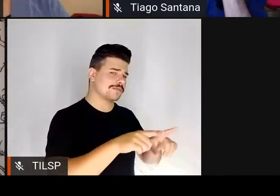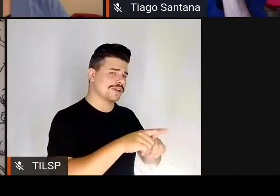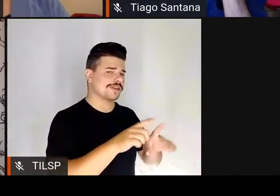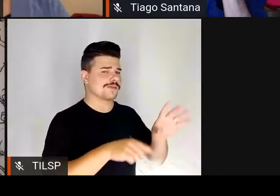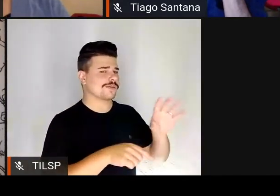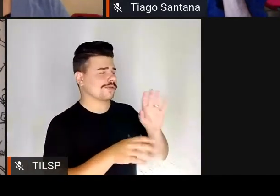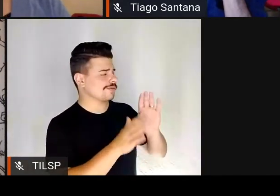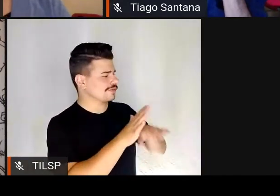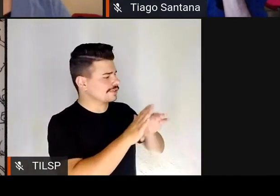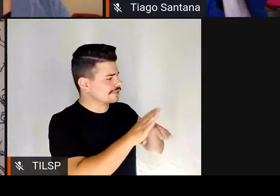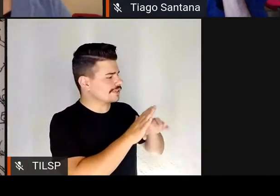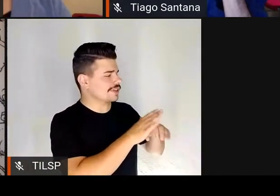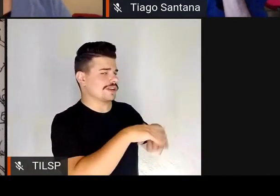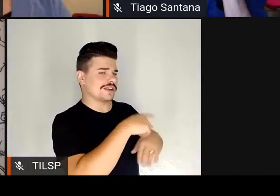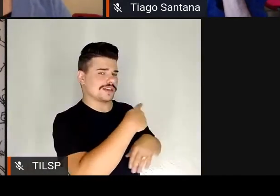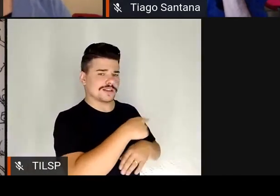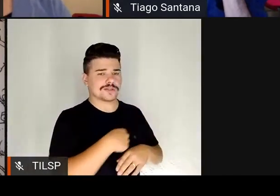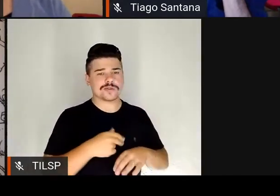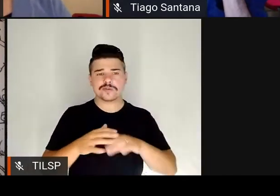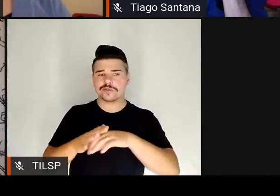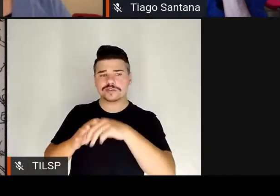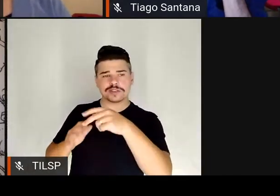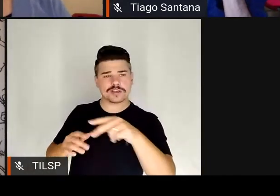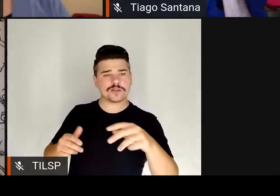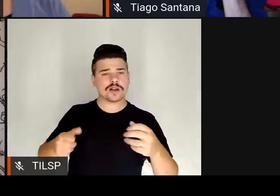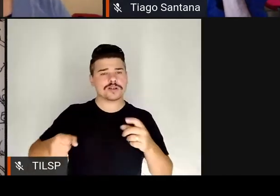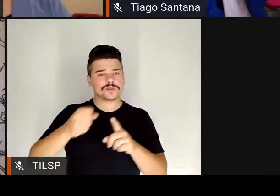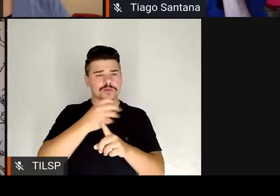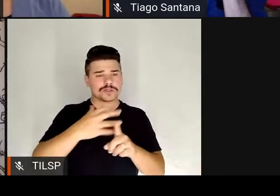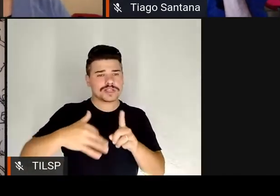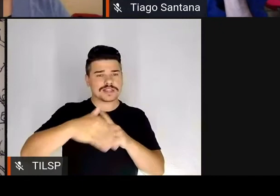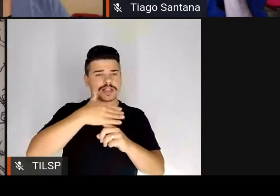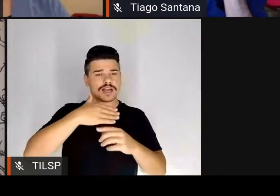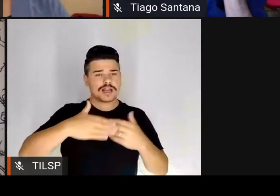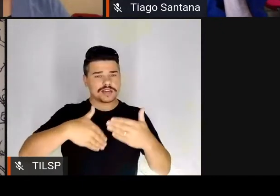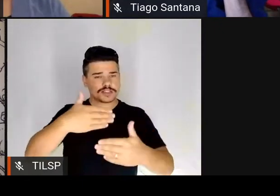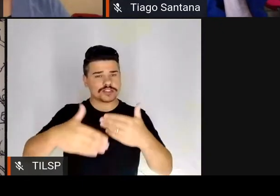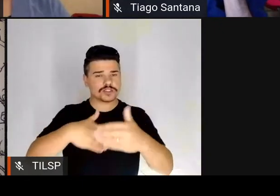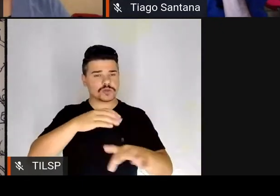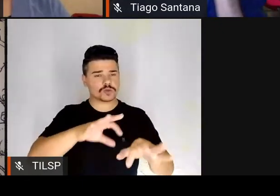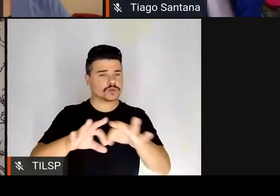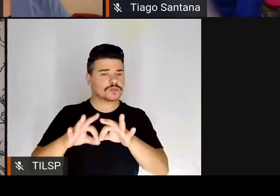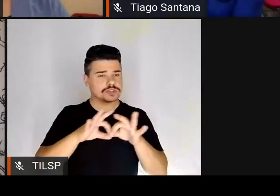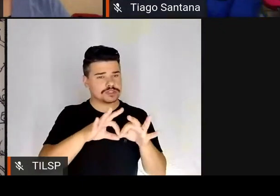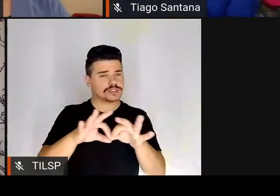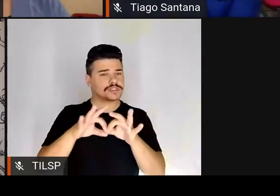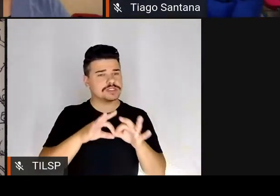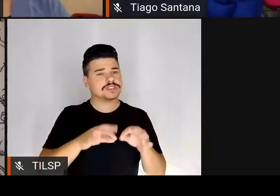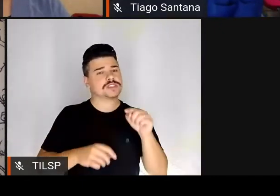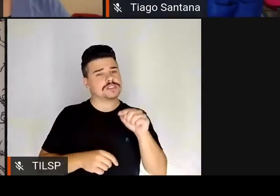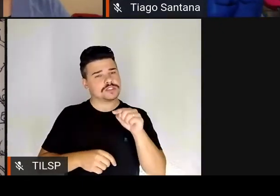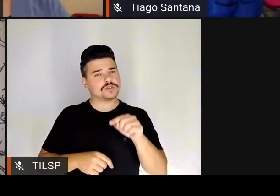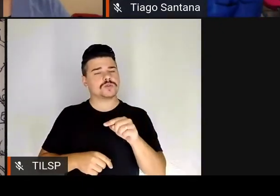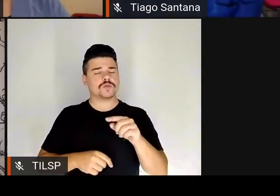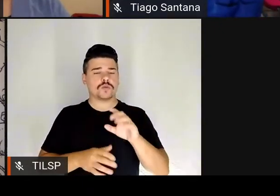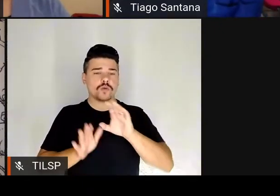né, quer dizer, desse conceito, né, de que a sociedade se estrutura para uma ordem unida, né, quer dizer, em torno de um